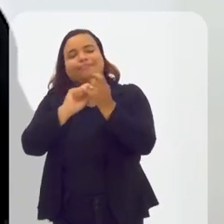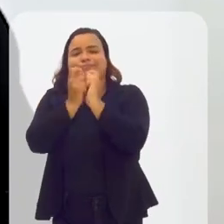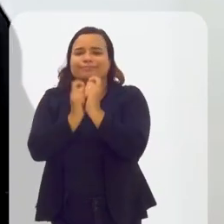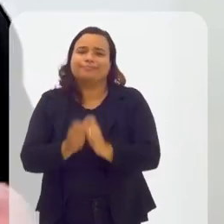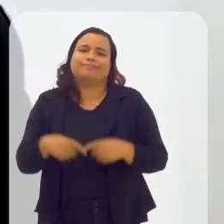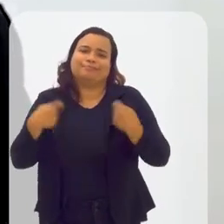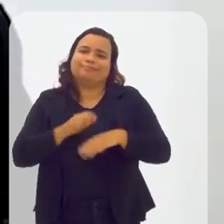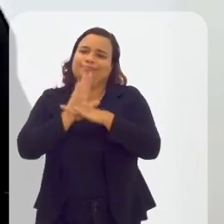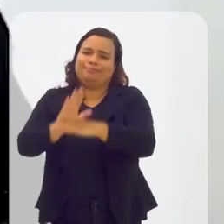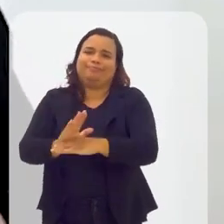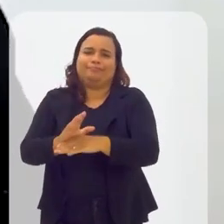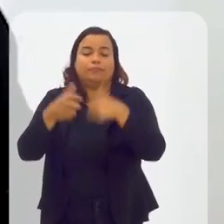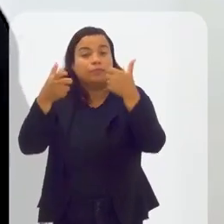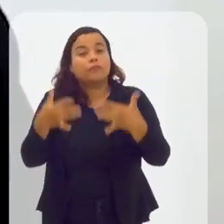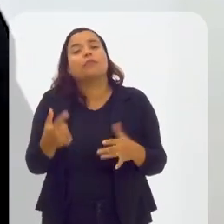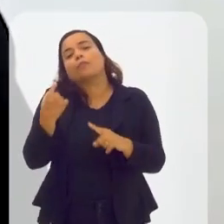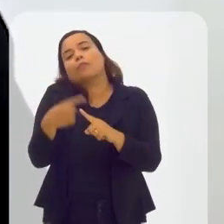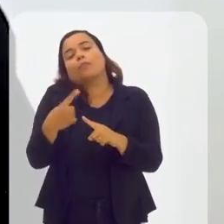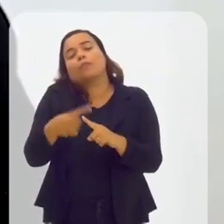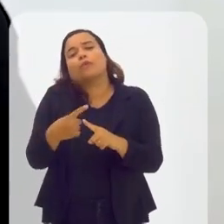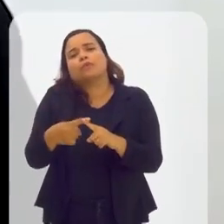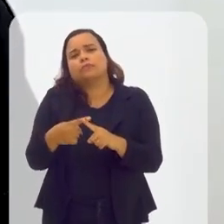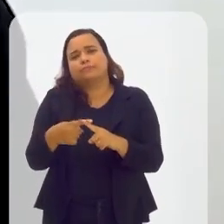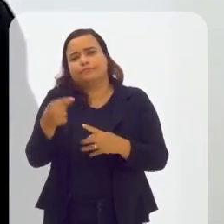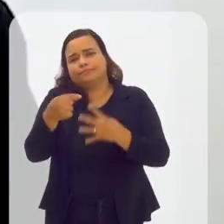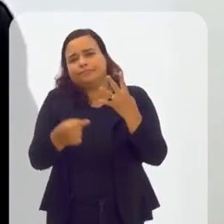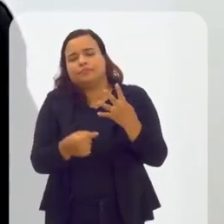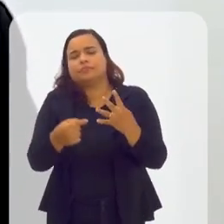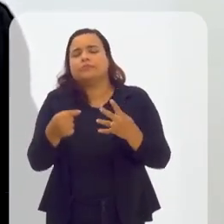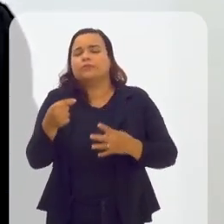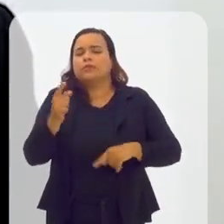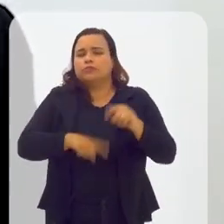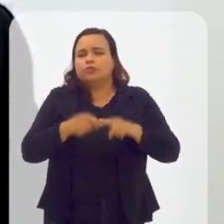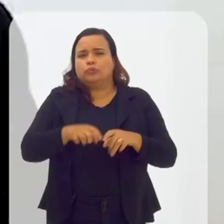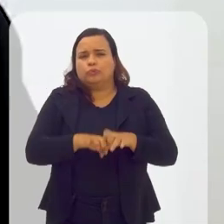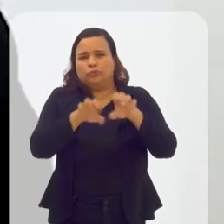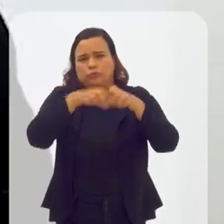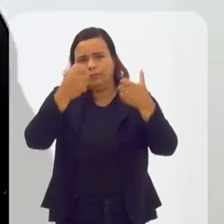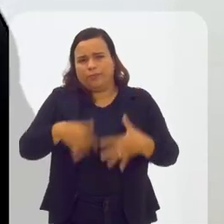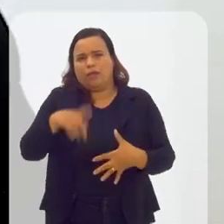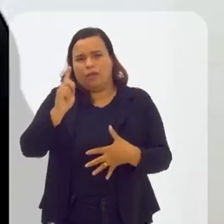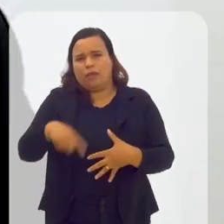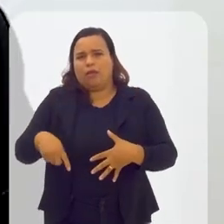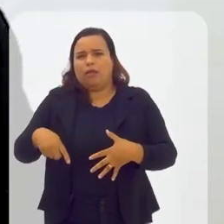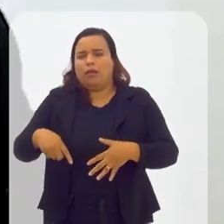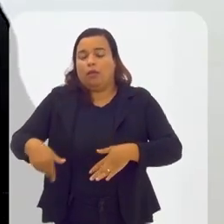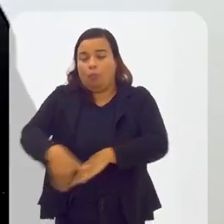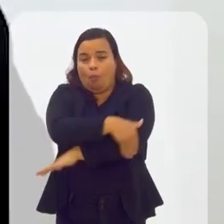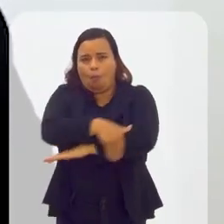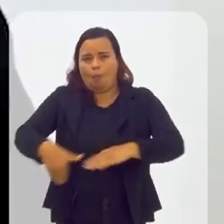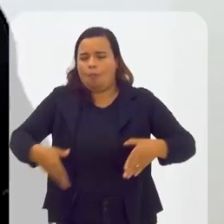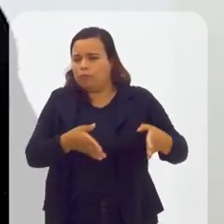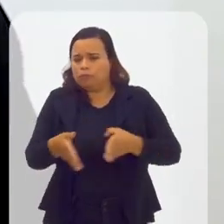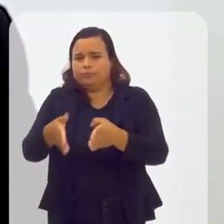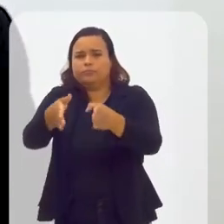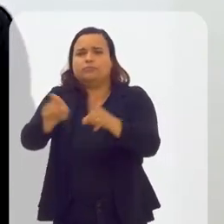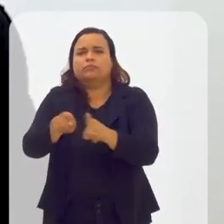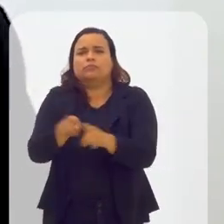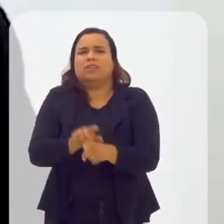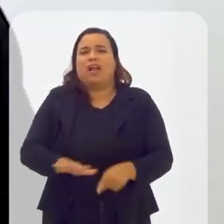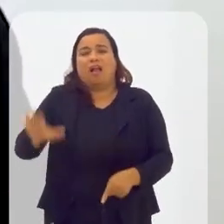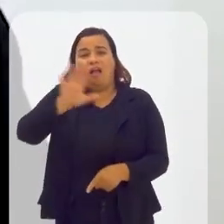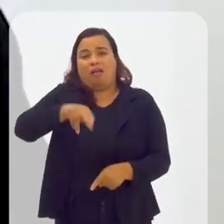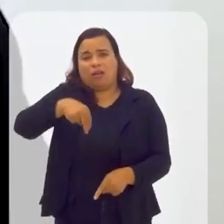remodelar isso. Eu digo isso porque, entre os eixos de infraestrutura aqui, eu estou falando das estradas, eu acho que o